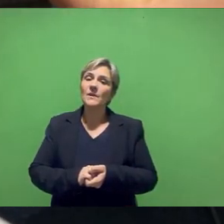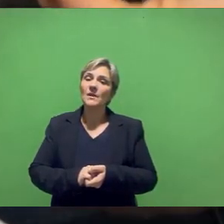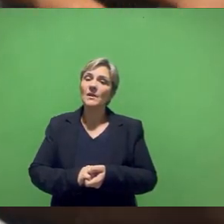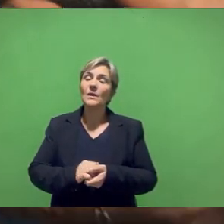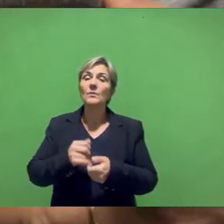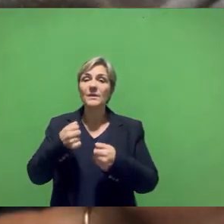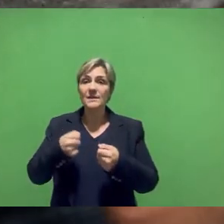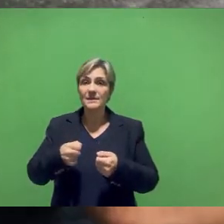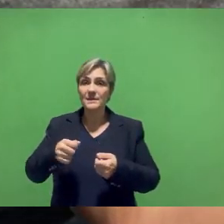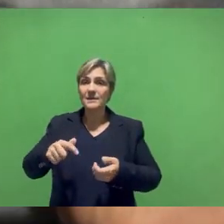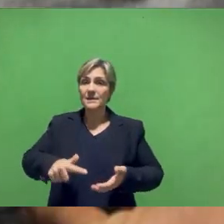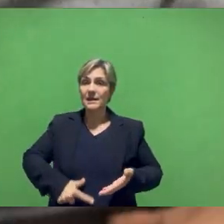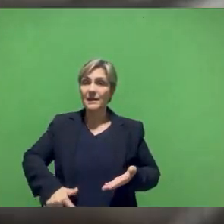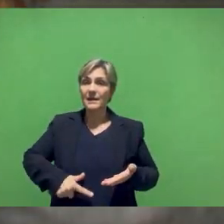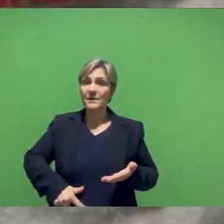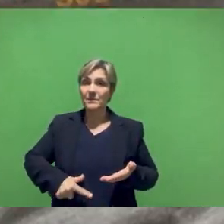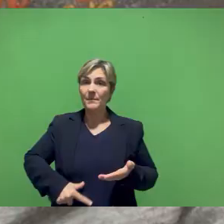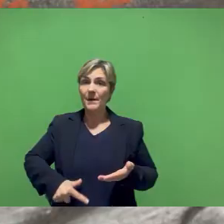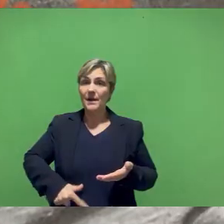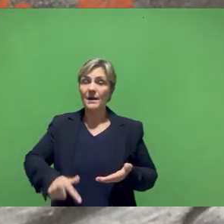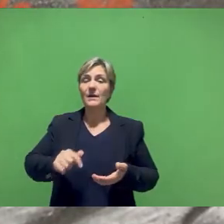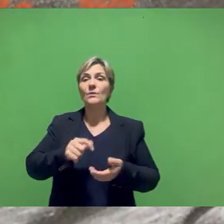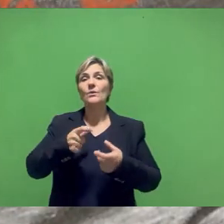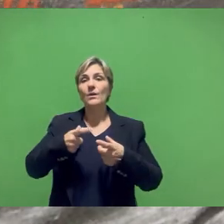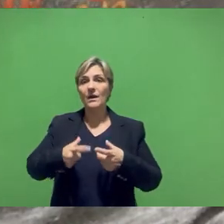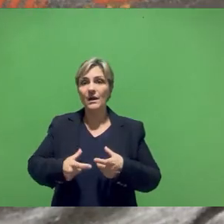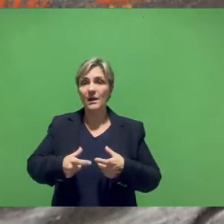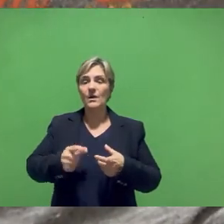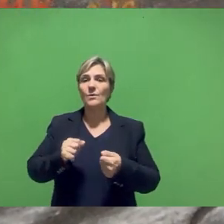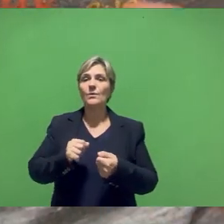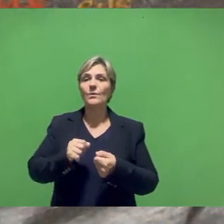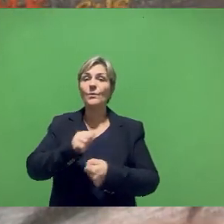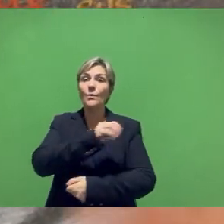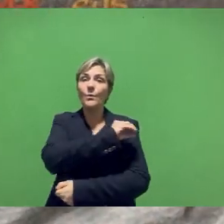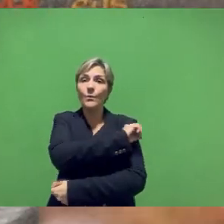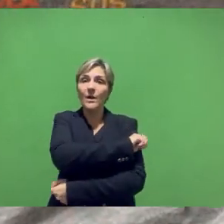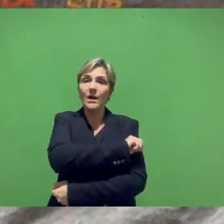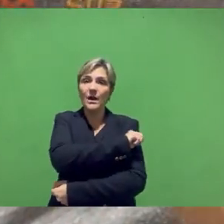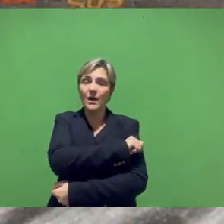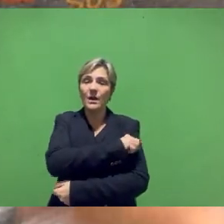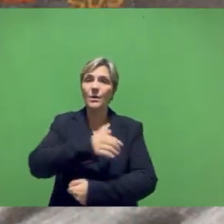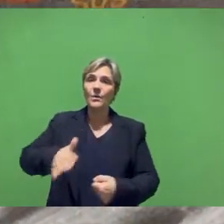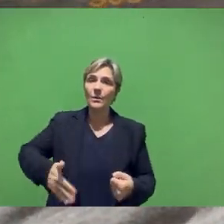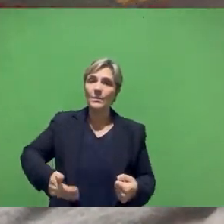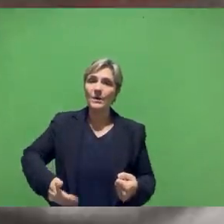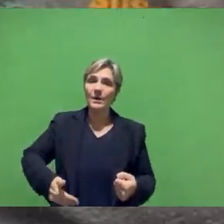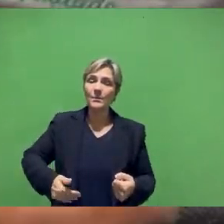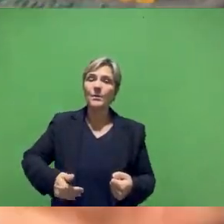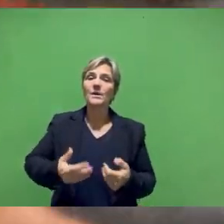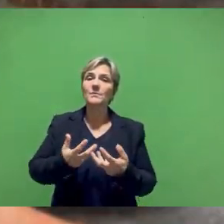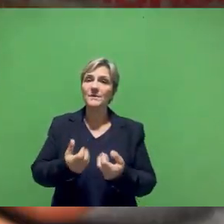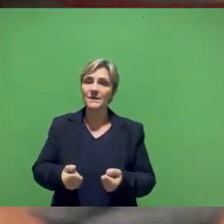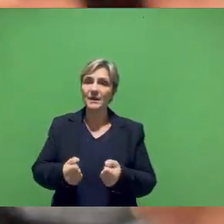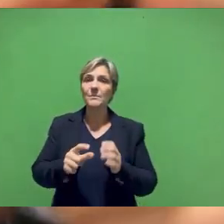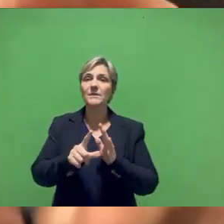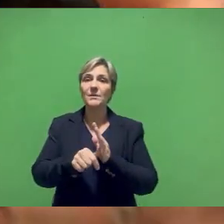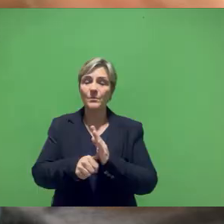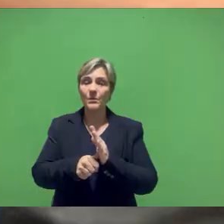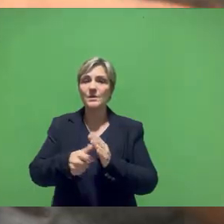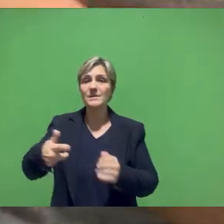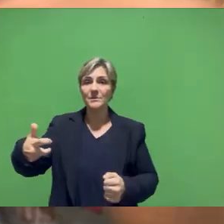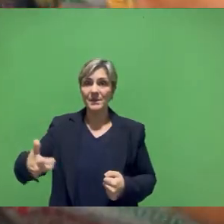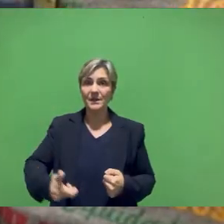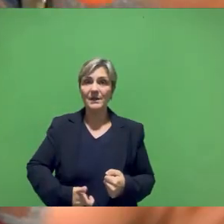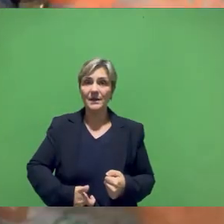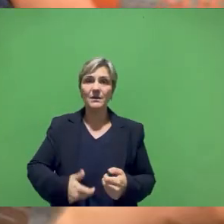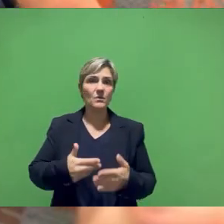tem que passar um alquinho no local onde vai aplicar e deixar dar uma abanadinha para secar e aí aplicar, tanto de uma